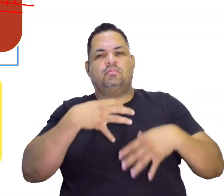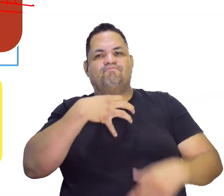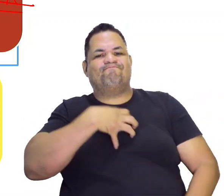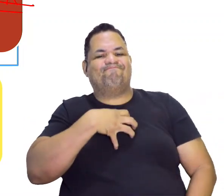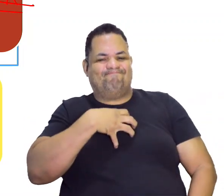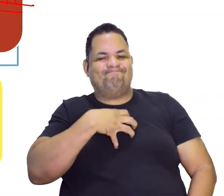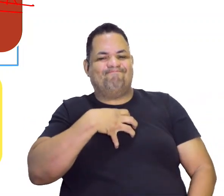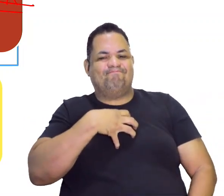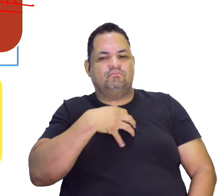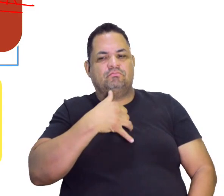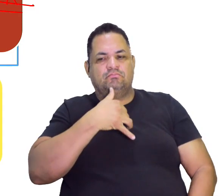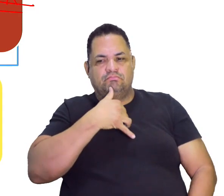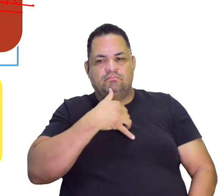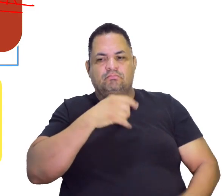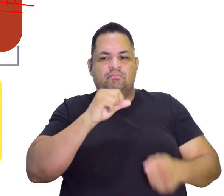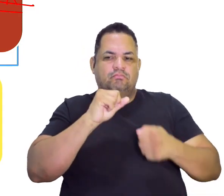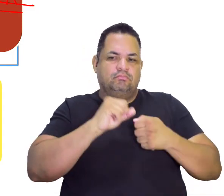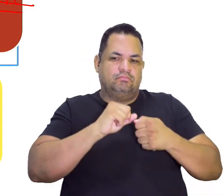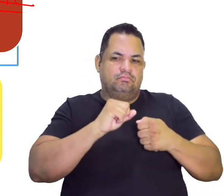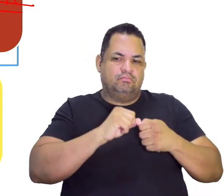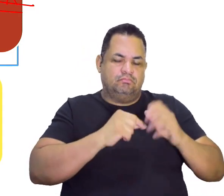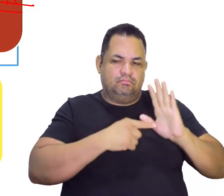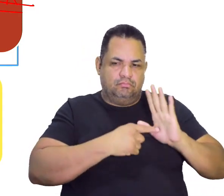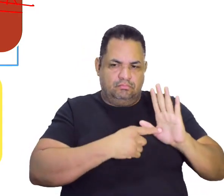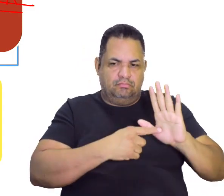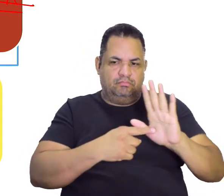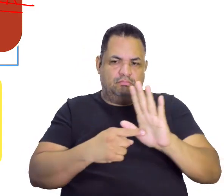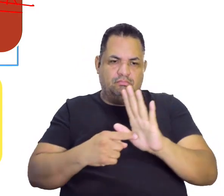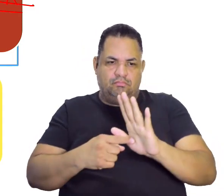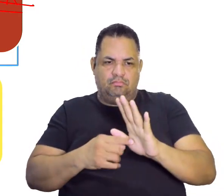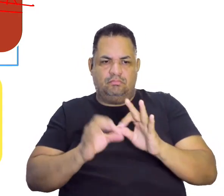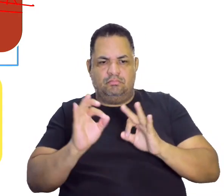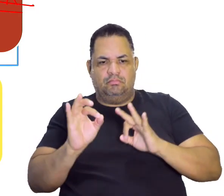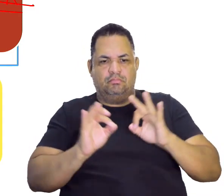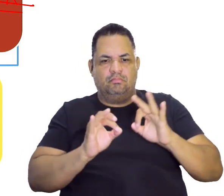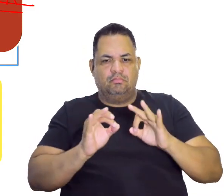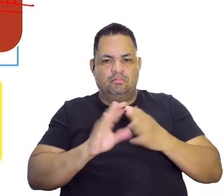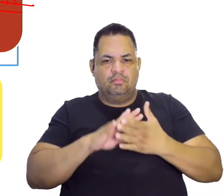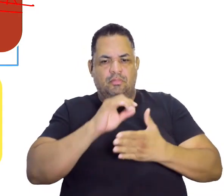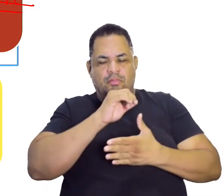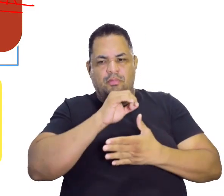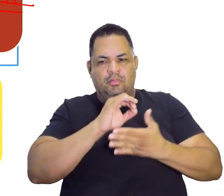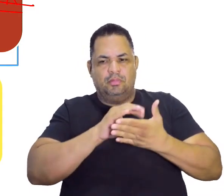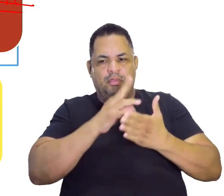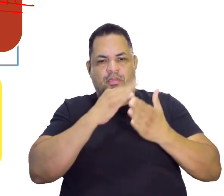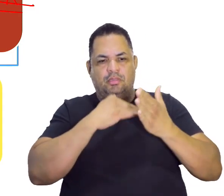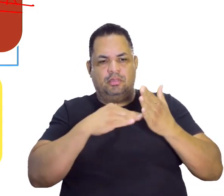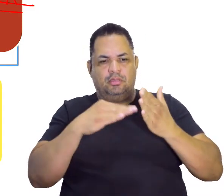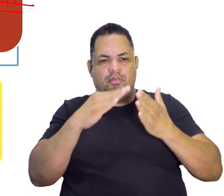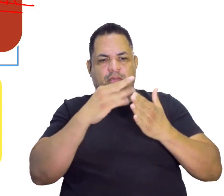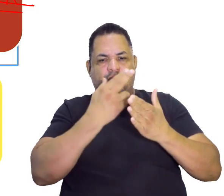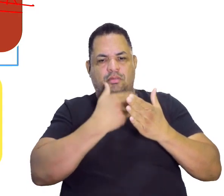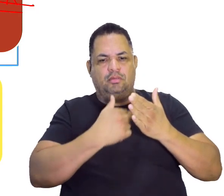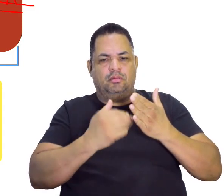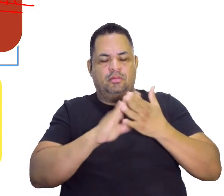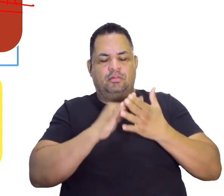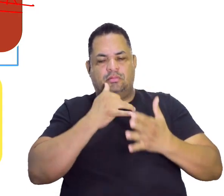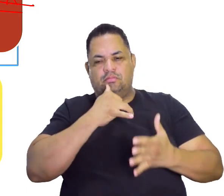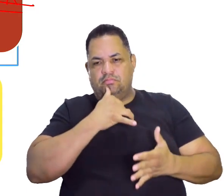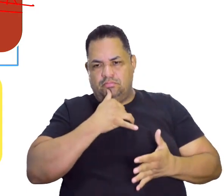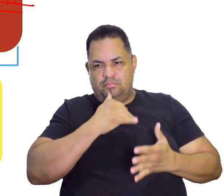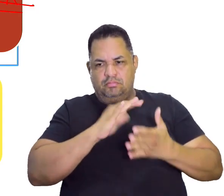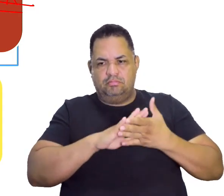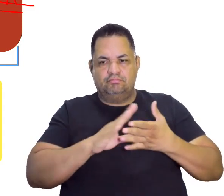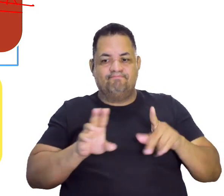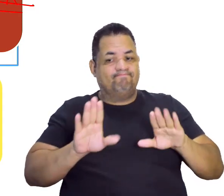então ele ia representar, ia compor uma obra triste,